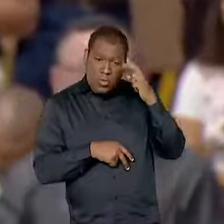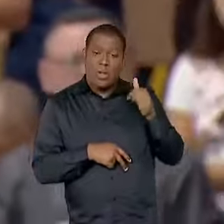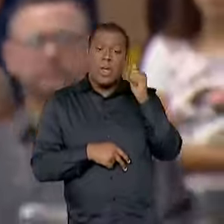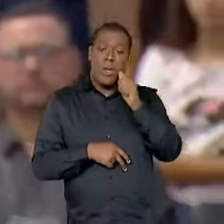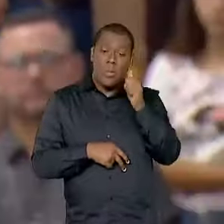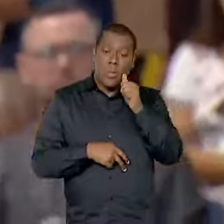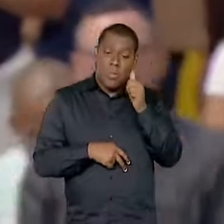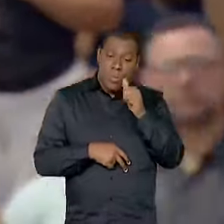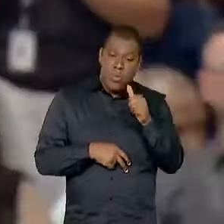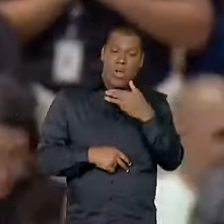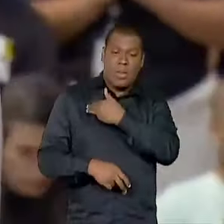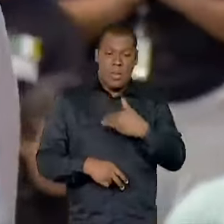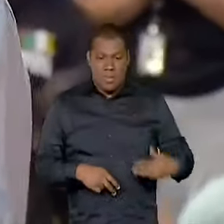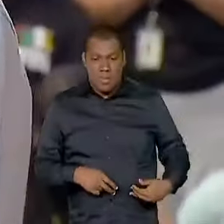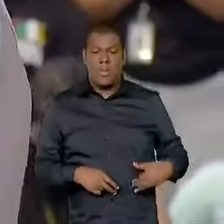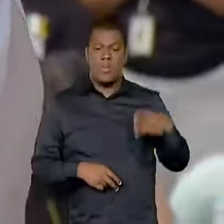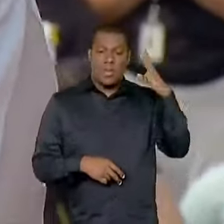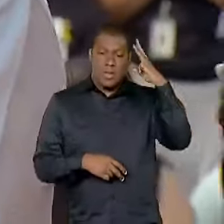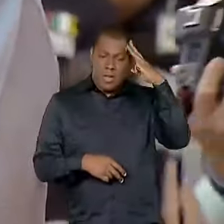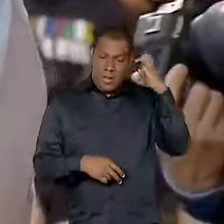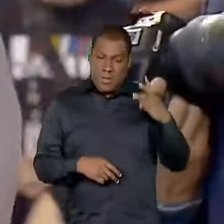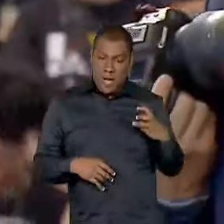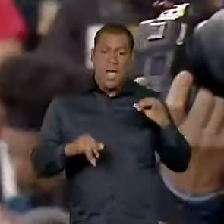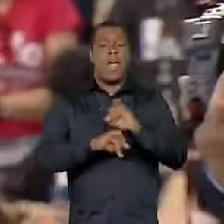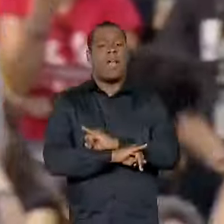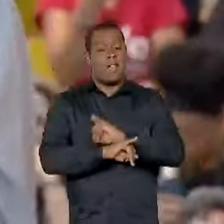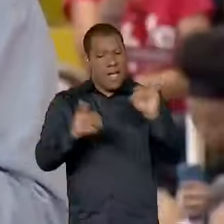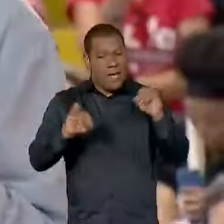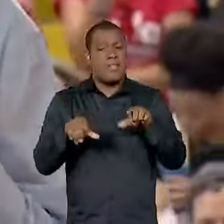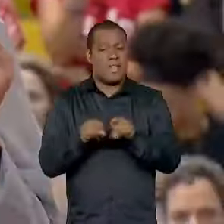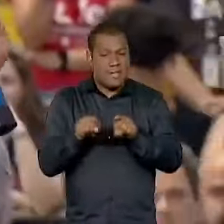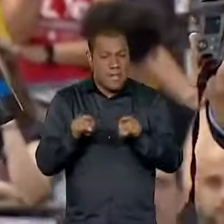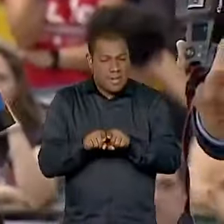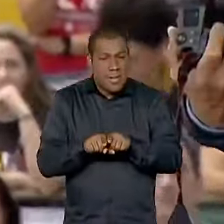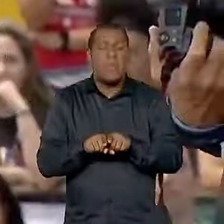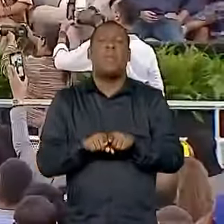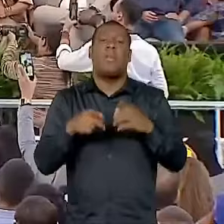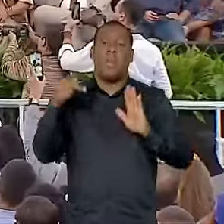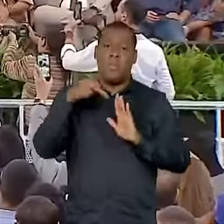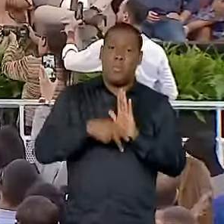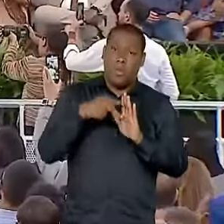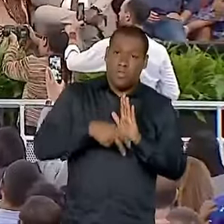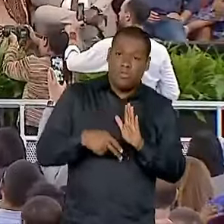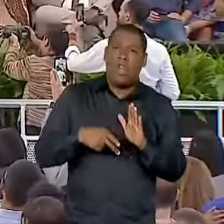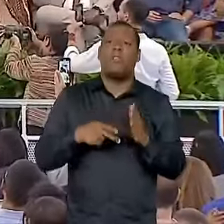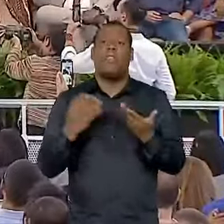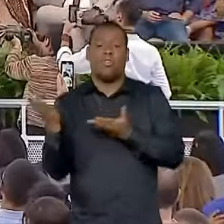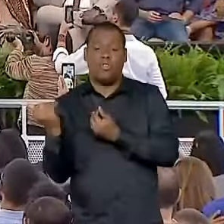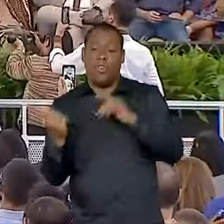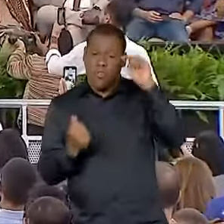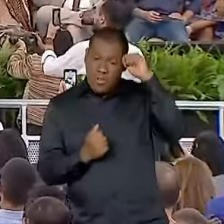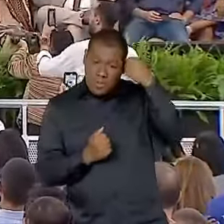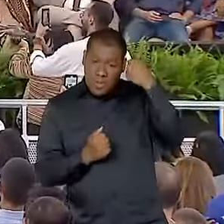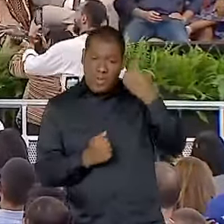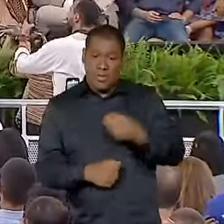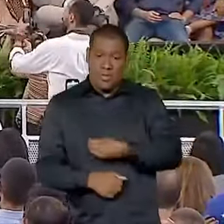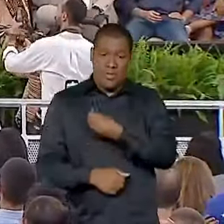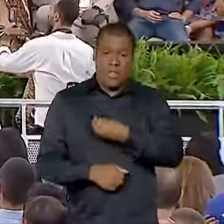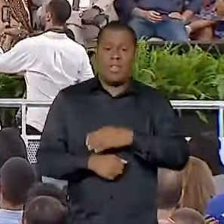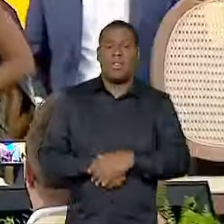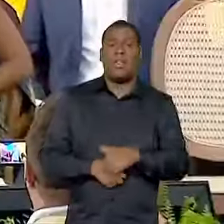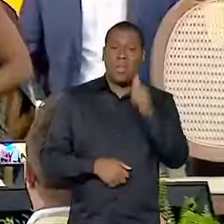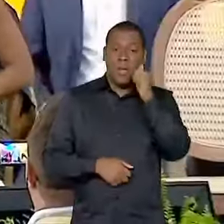Viva. Quando a companheira Luciana for falar lá em Campinas